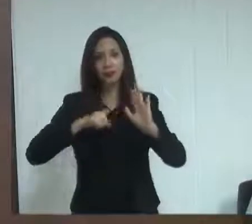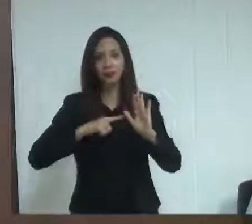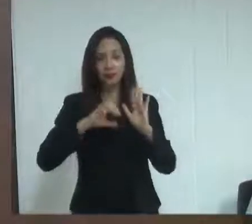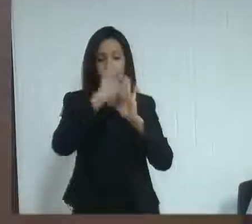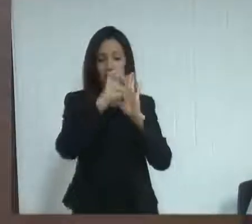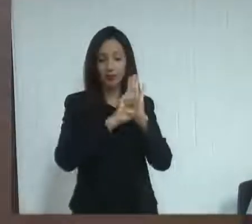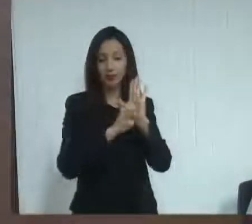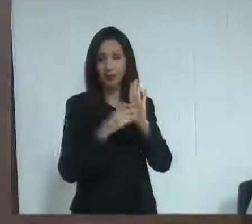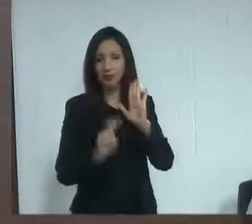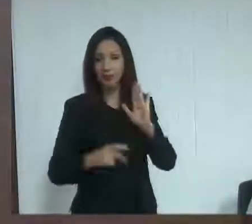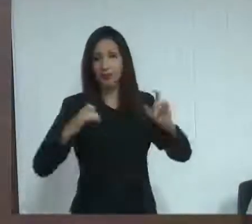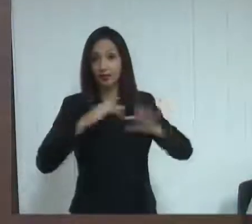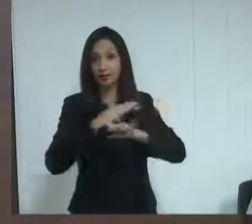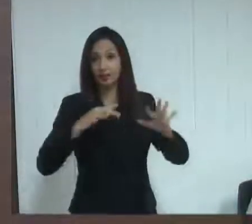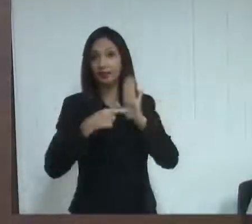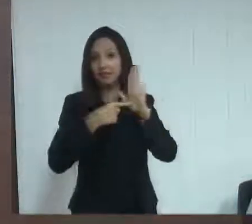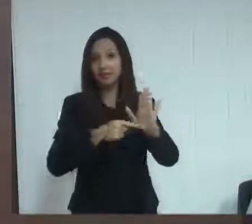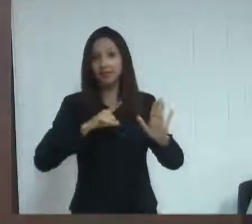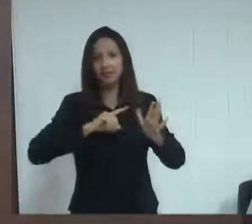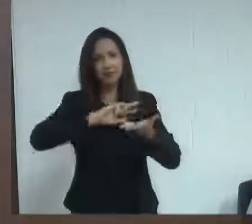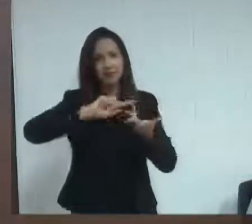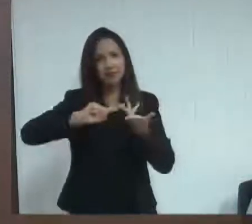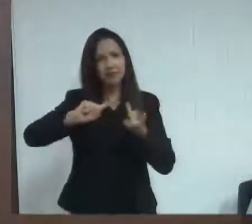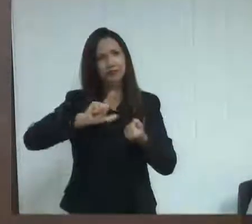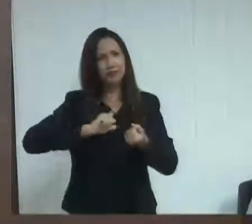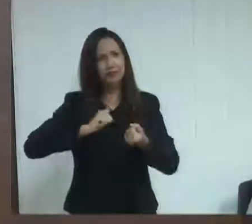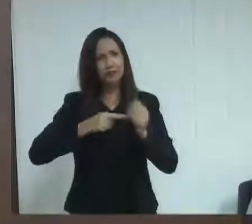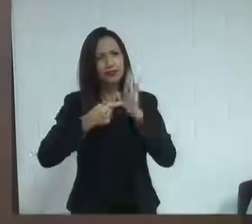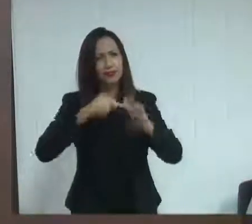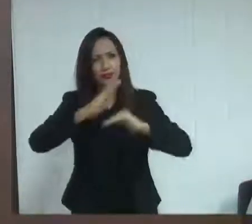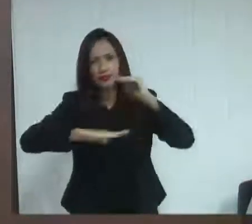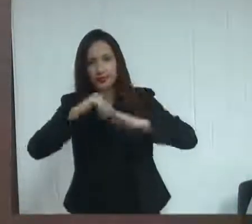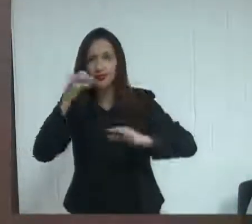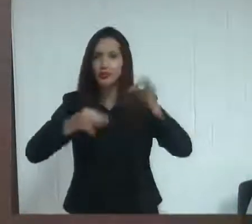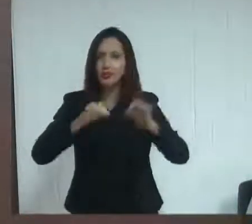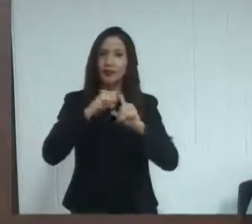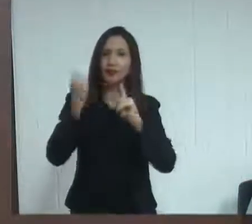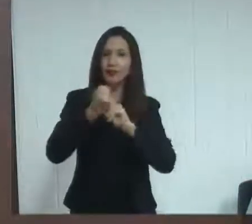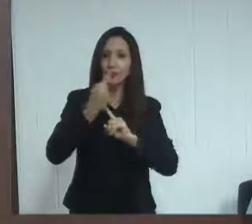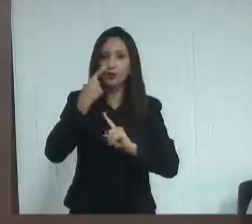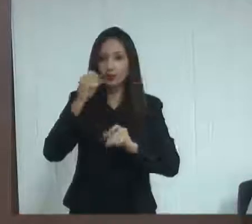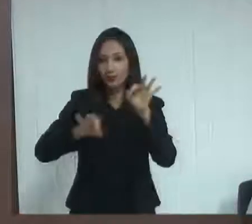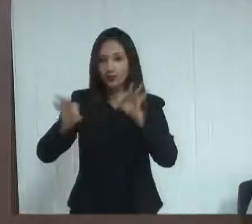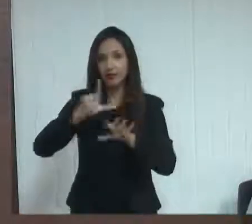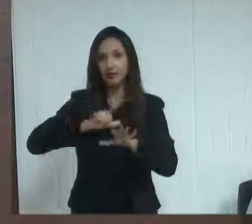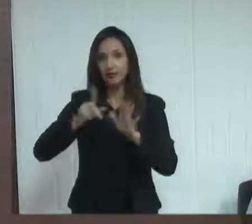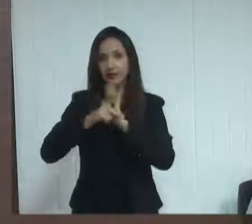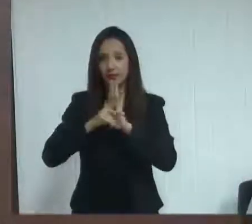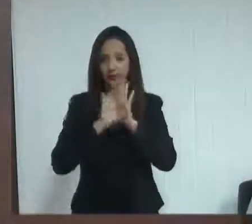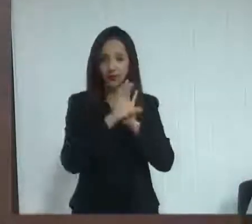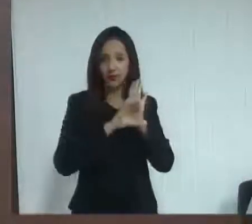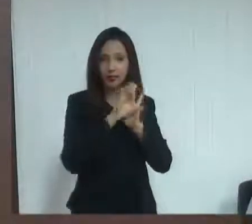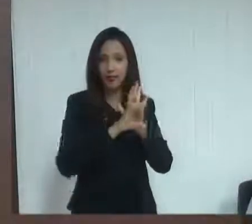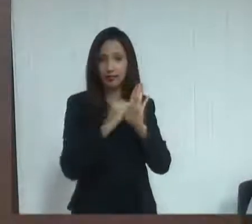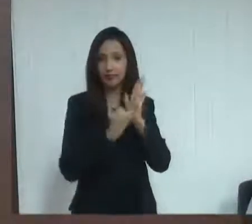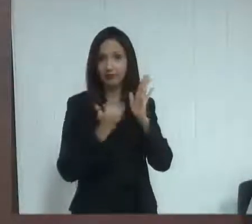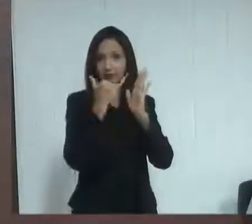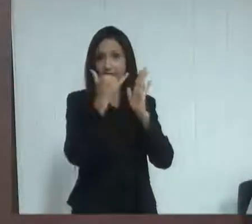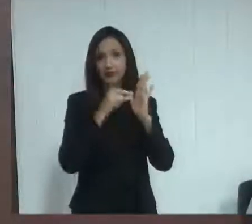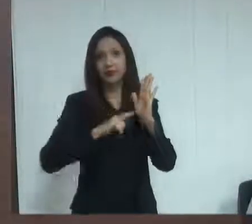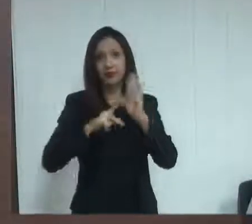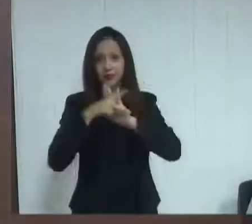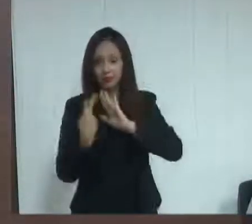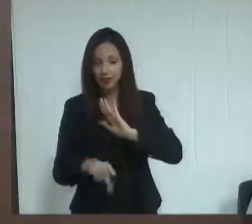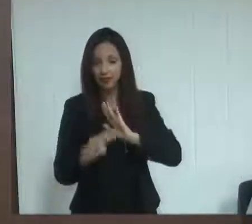Cidade indica um monte de instrumento para se praticar justiça social do ponto de vista do Código Tributário Municipal. E não é